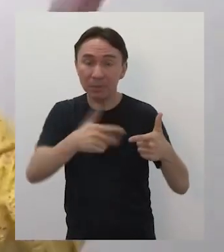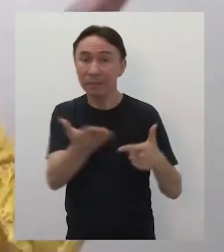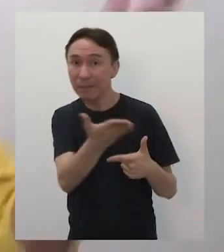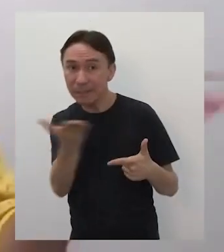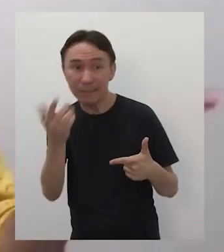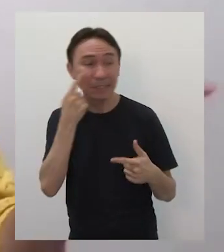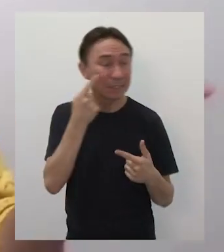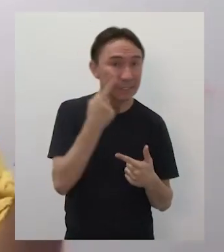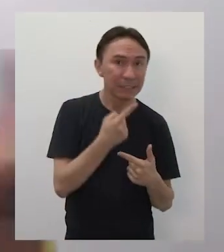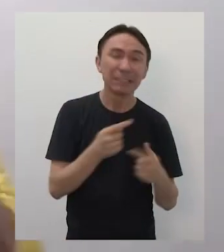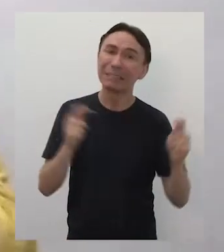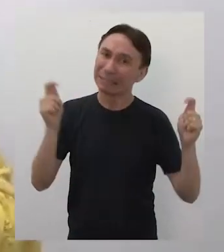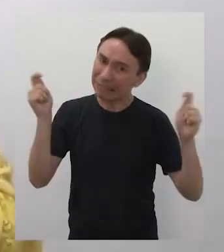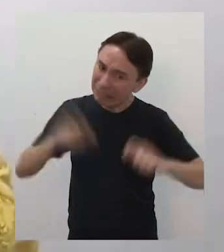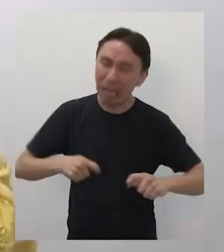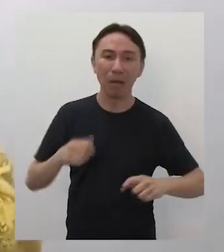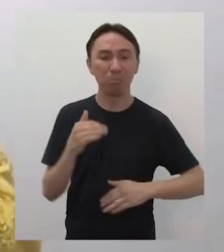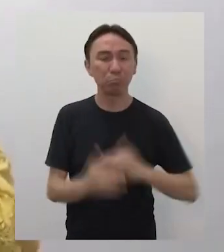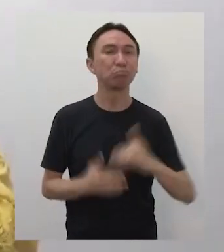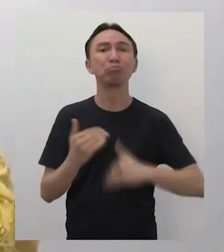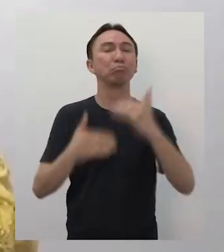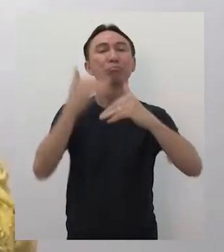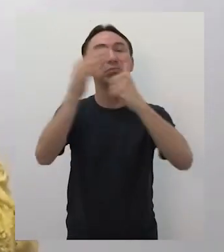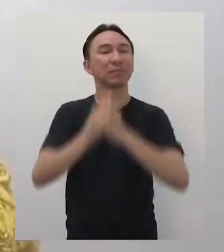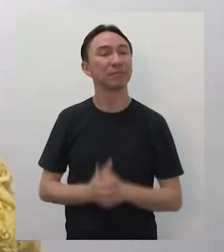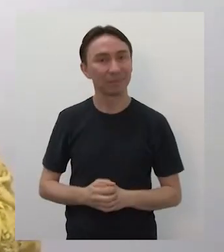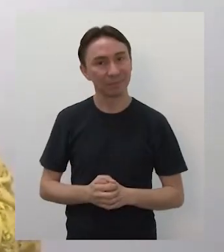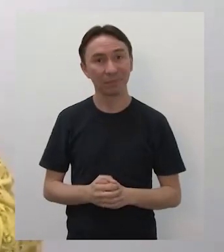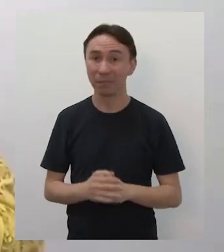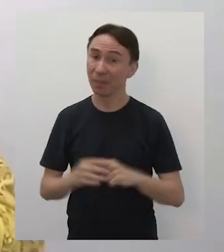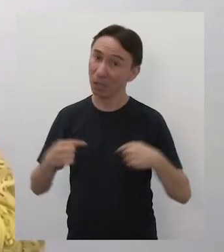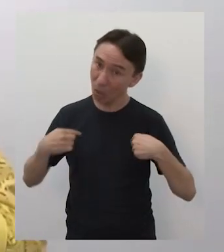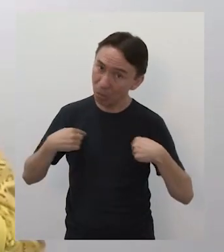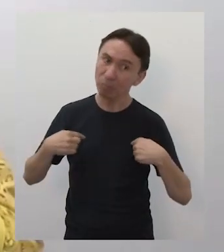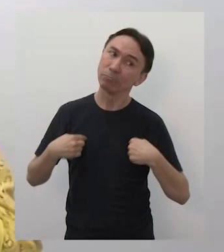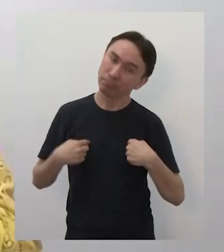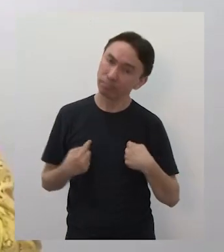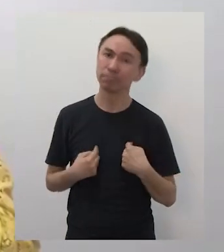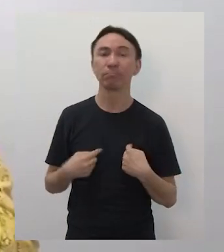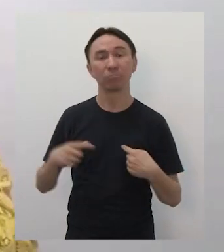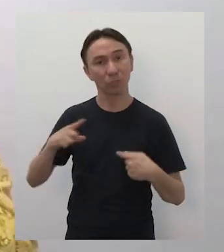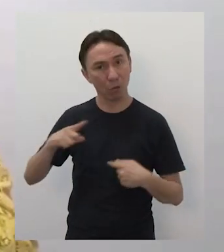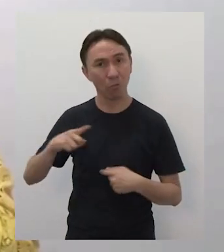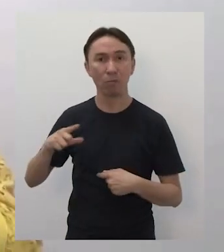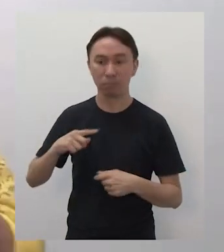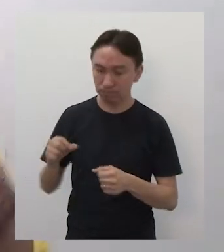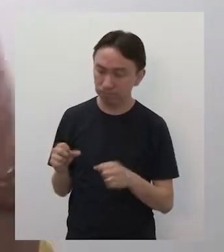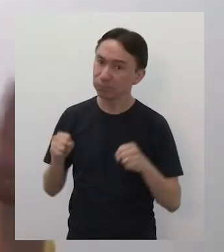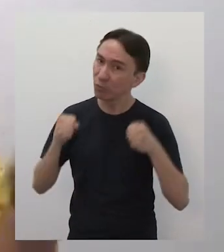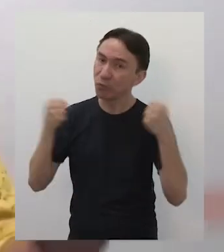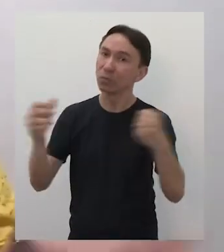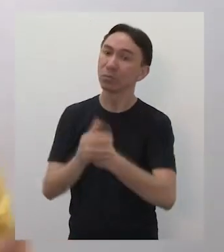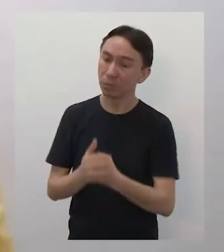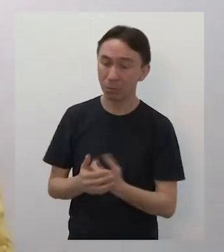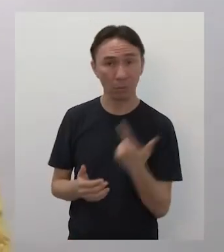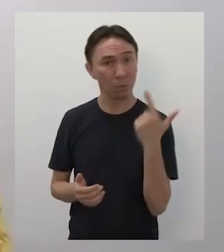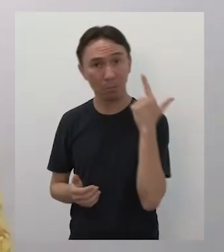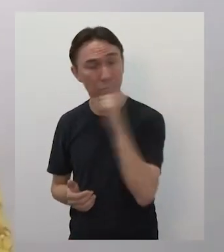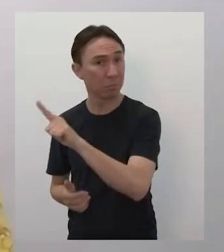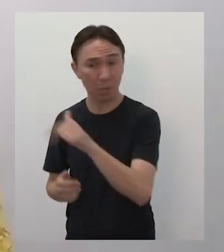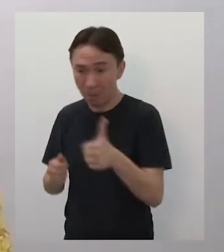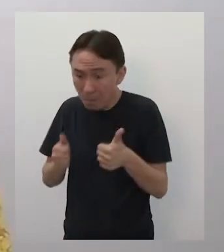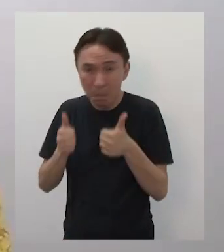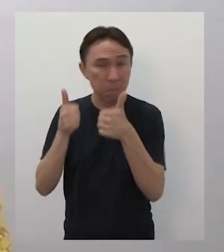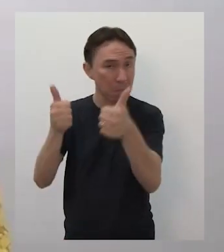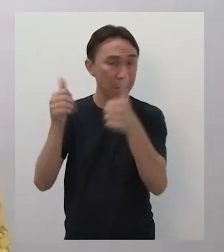de crescimento. Eu tenho feito isso e tem dado certo. E para concluir essa